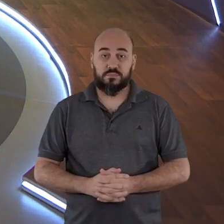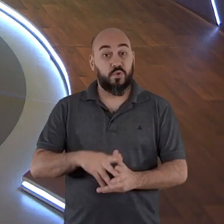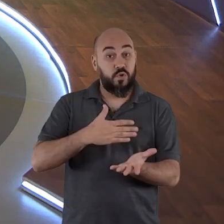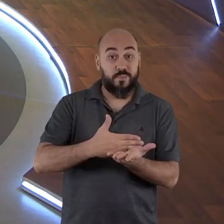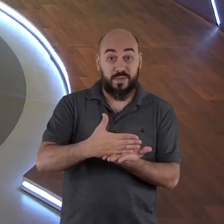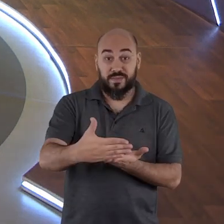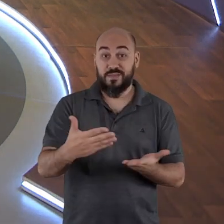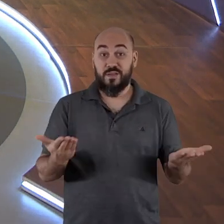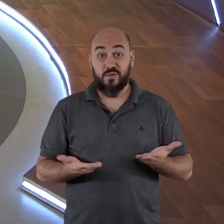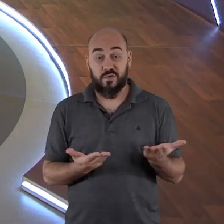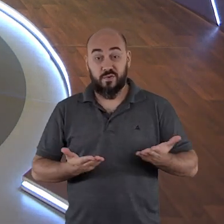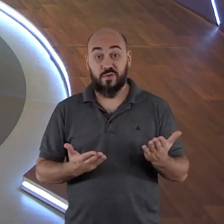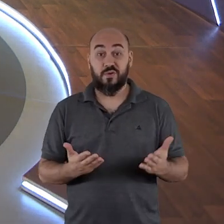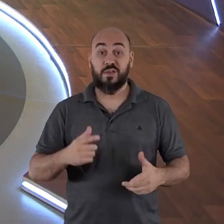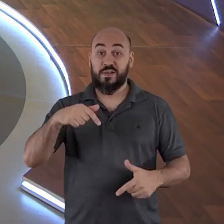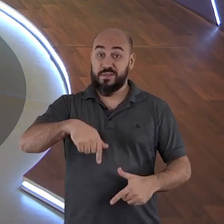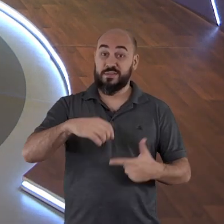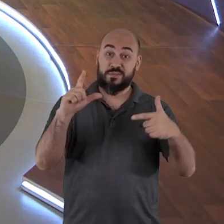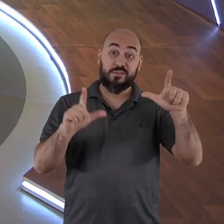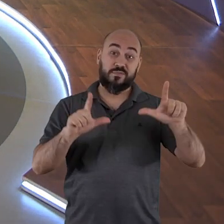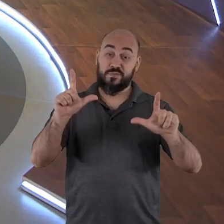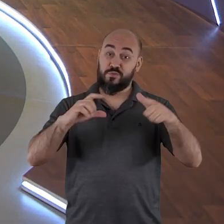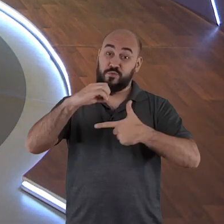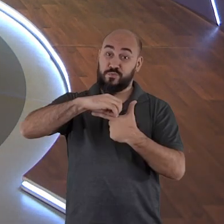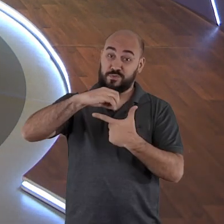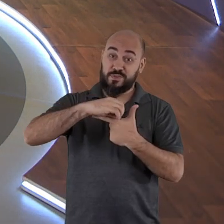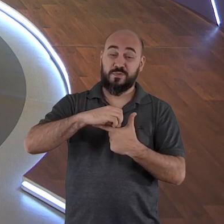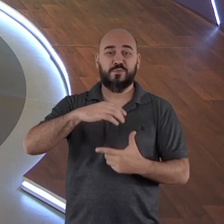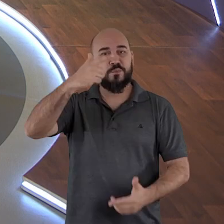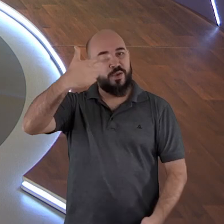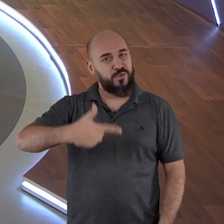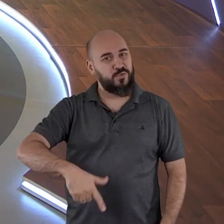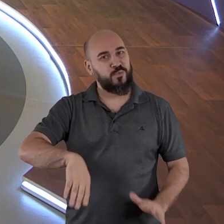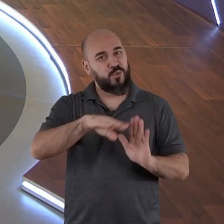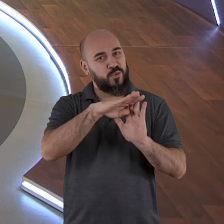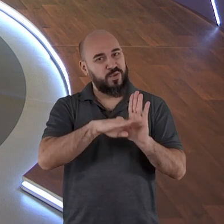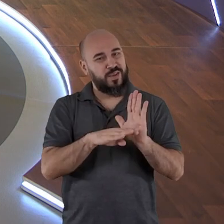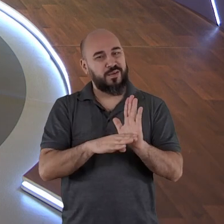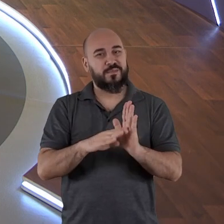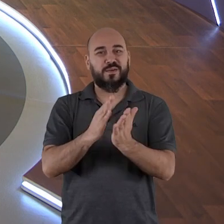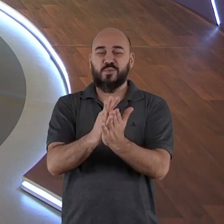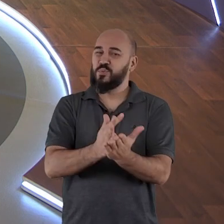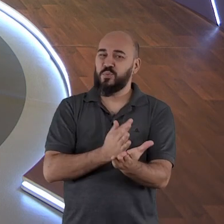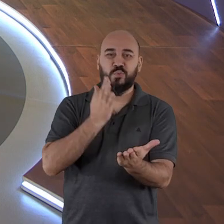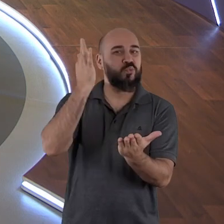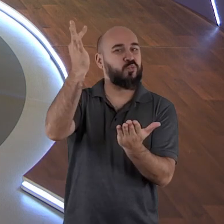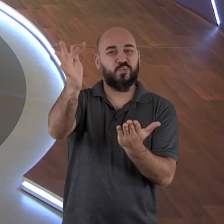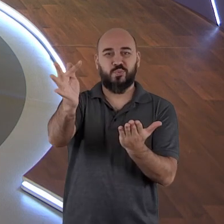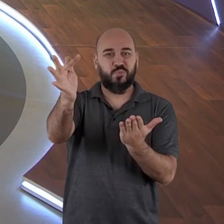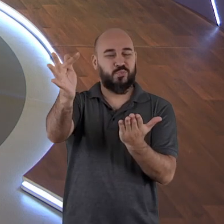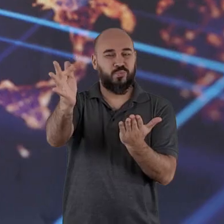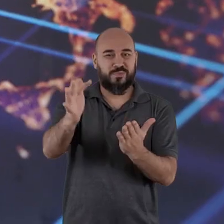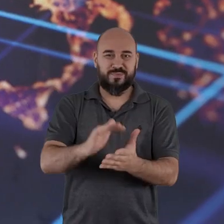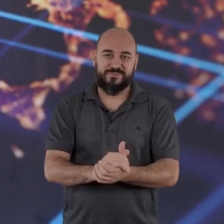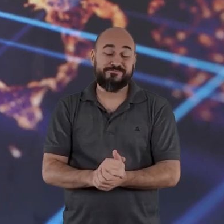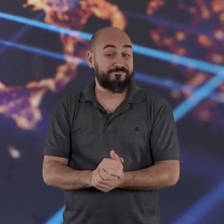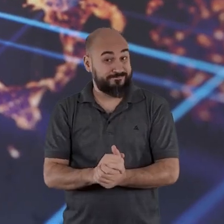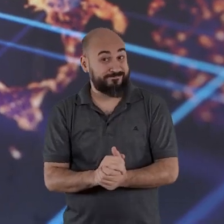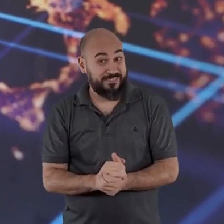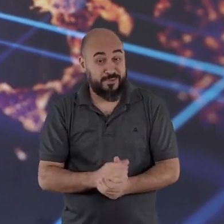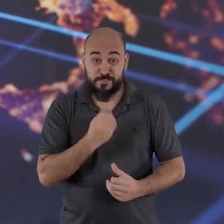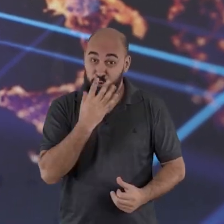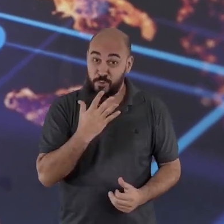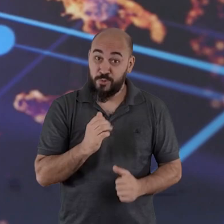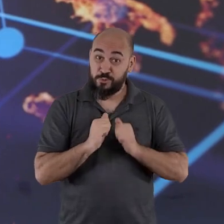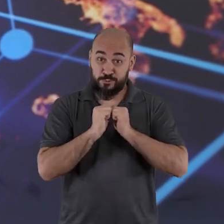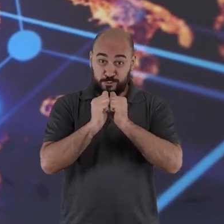Está começando agora pela Rede Novo Tempo de Comunicação, mais um programa Arena do Futuro. É